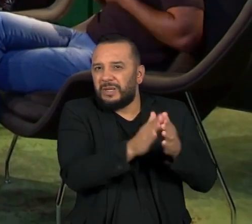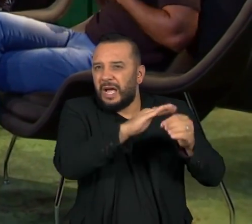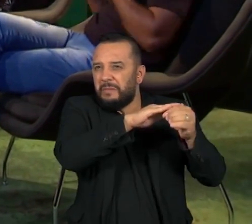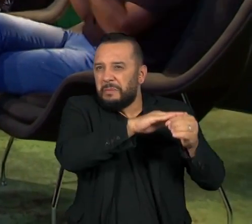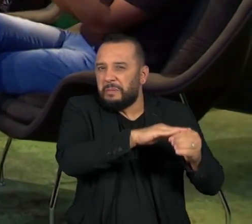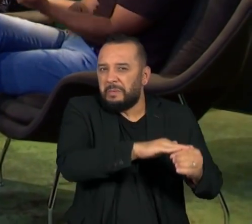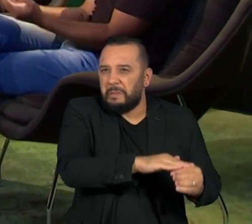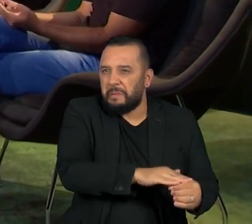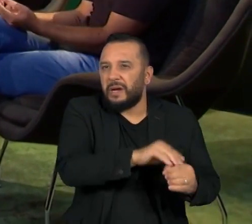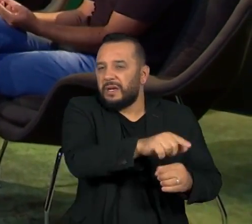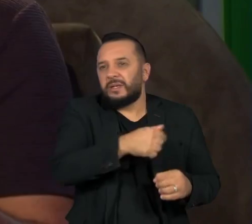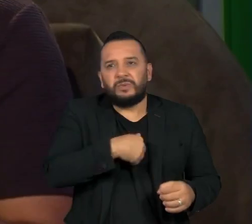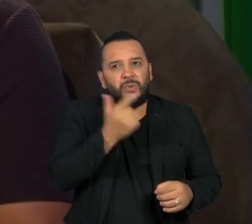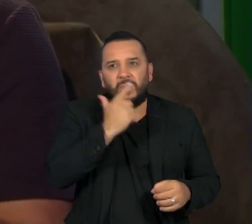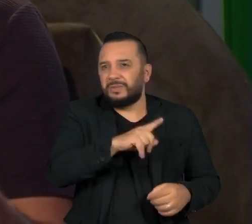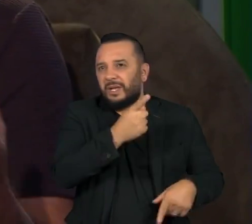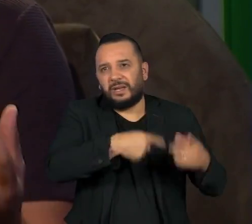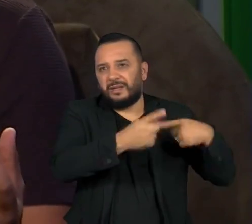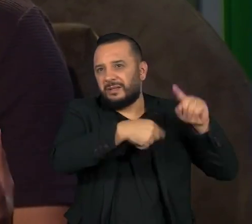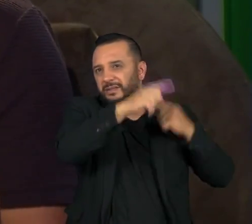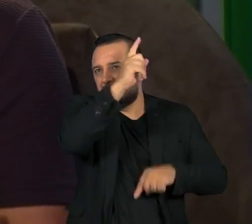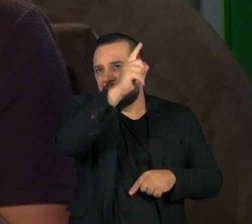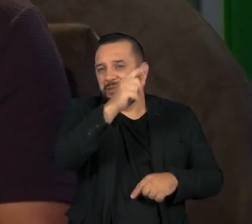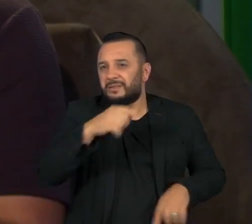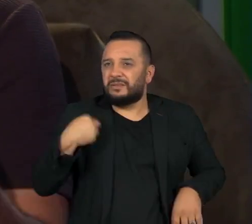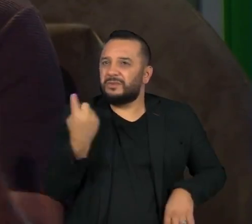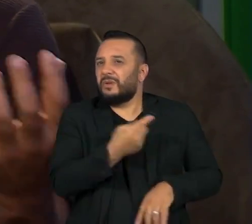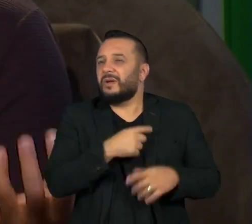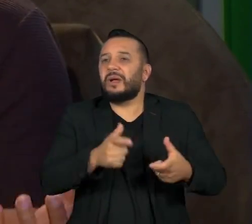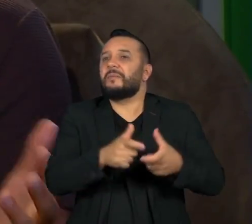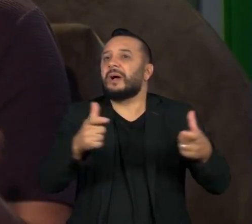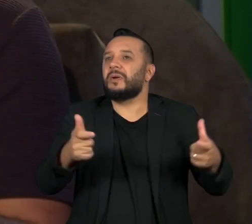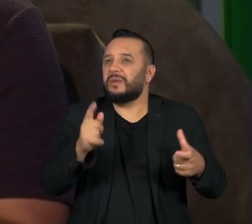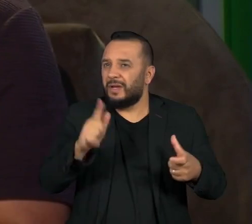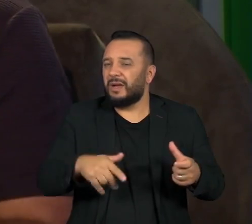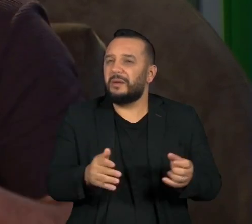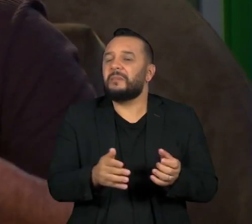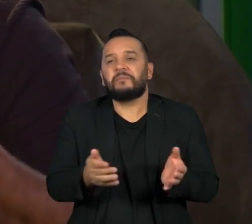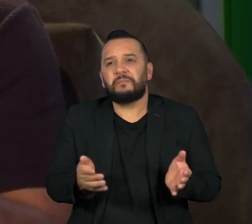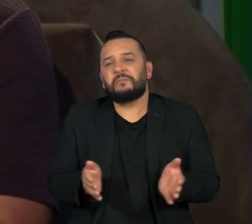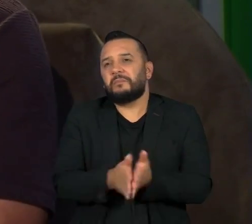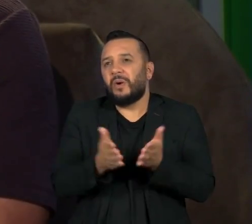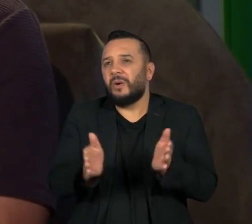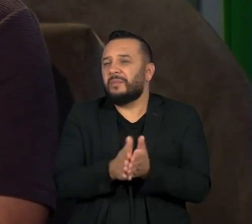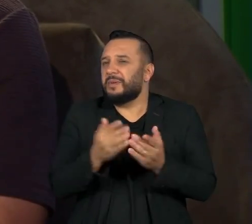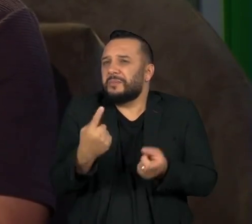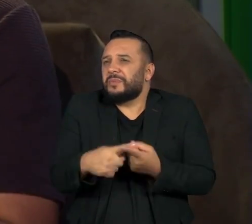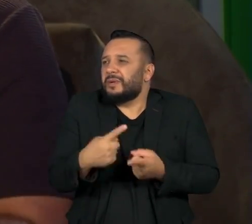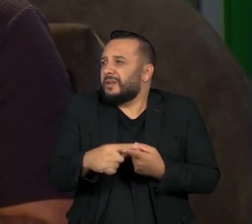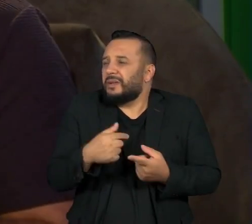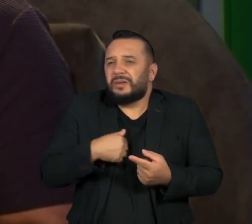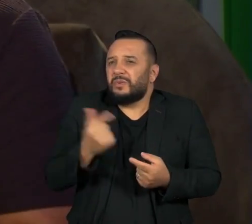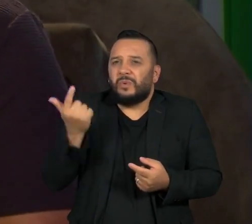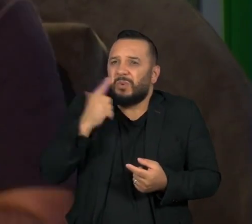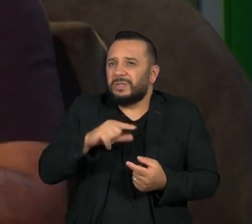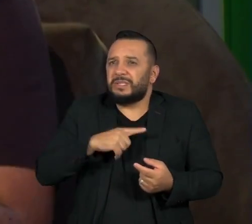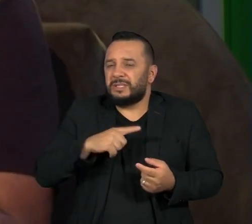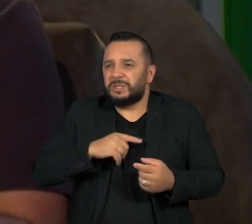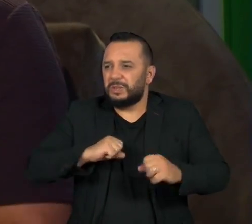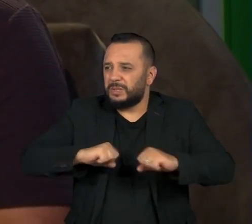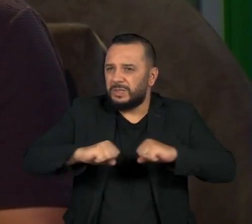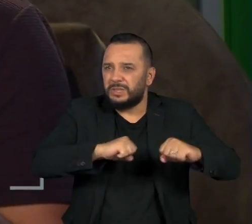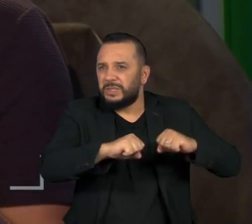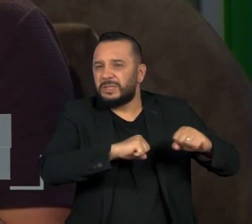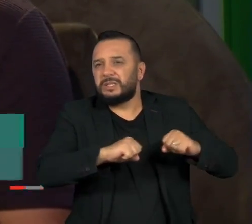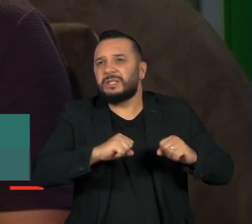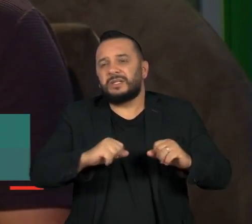se levantar para combater essa pobreza. E se nós somos a maioria, o porquê também que a gente não conseguiu ainda emplacar um movimento que conseguisse, de fato, combater